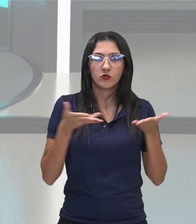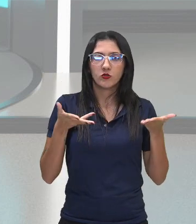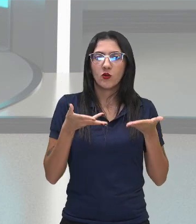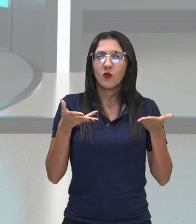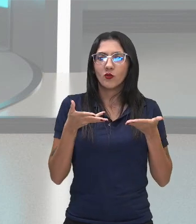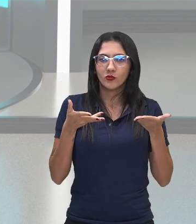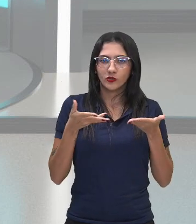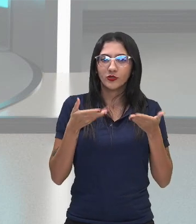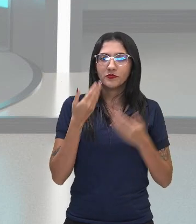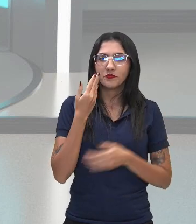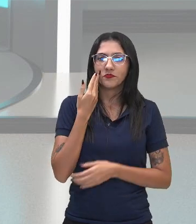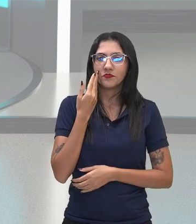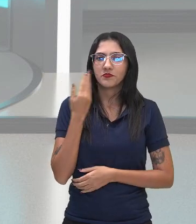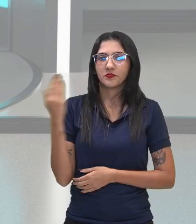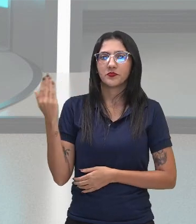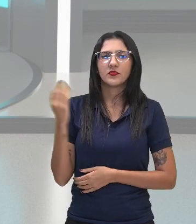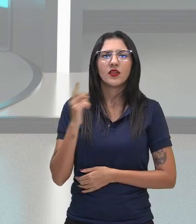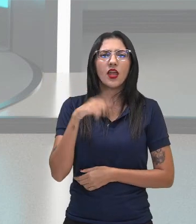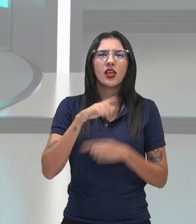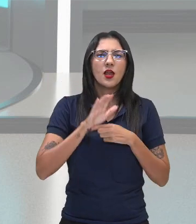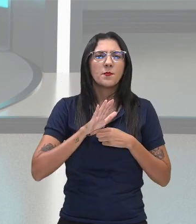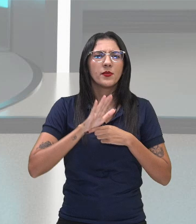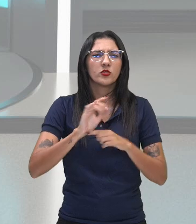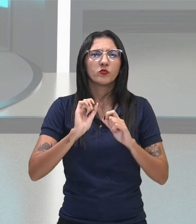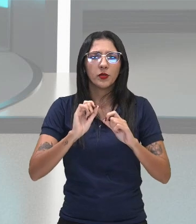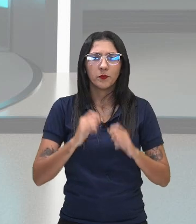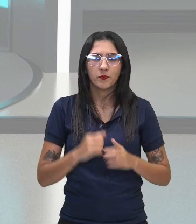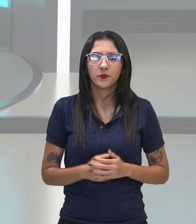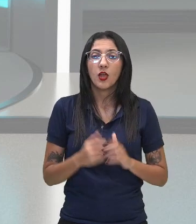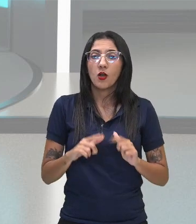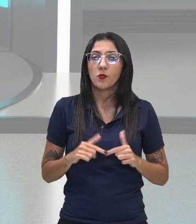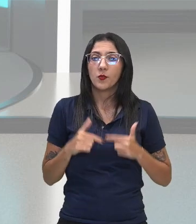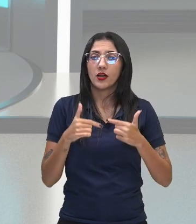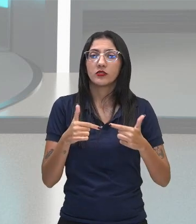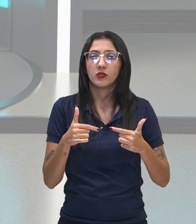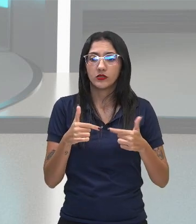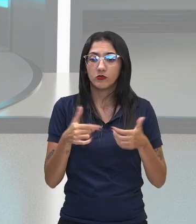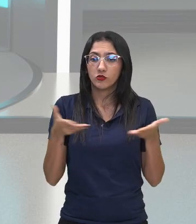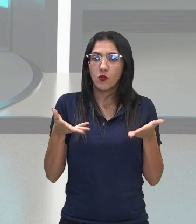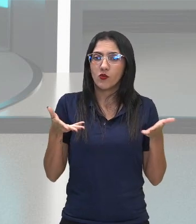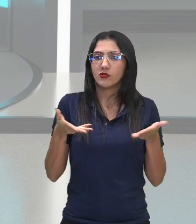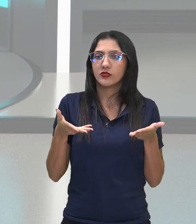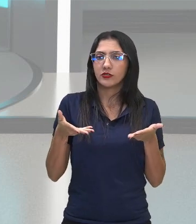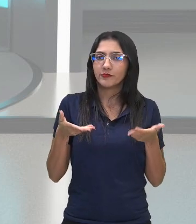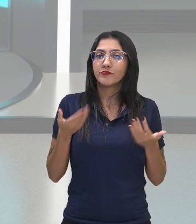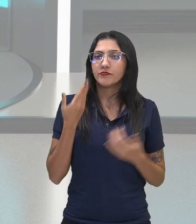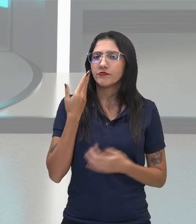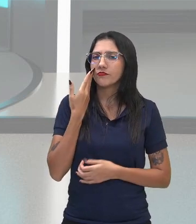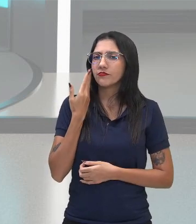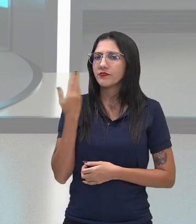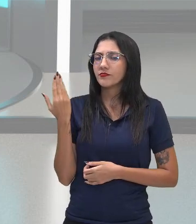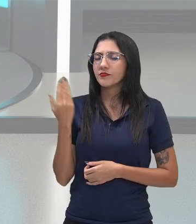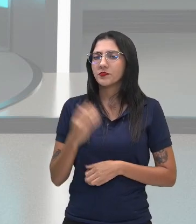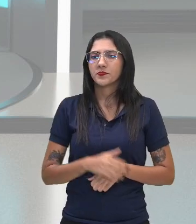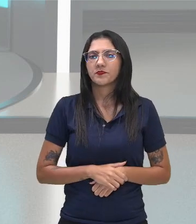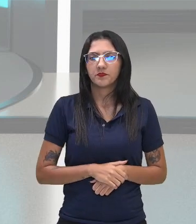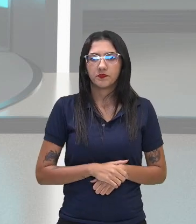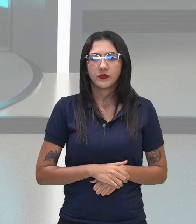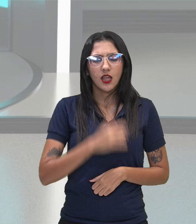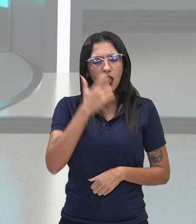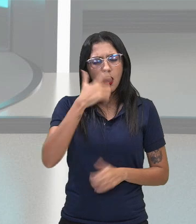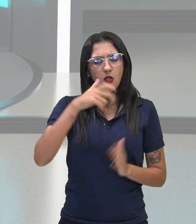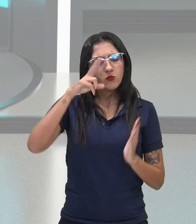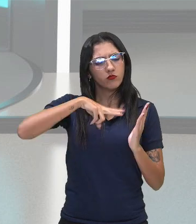do indicativo, que ele vai exprimir uma ação na atualidade. Temos um exemplo aí, olha. Leio o